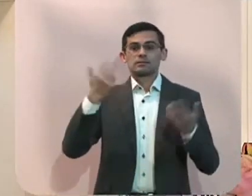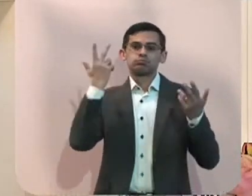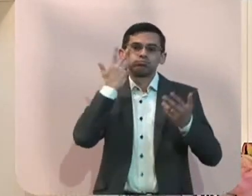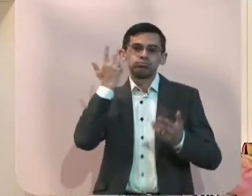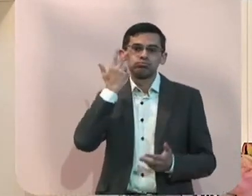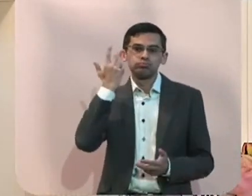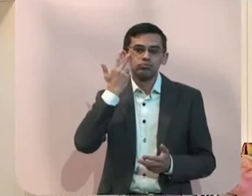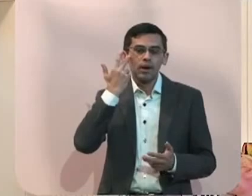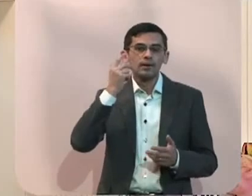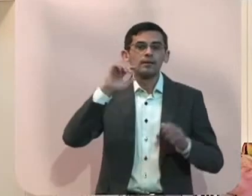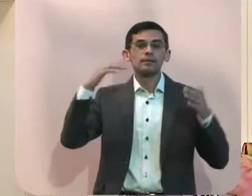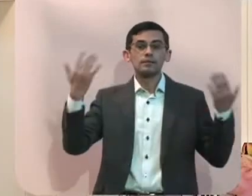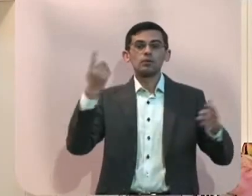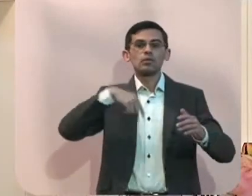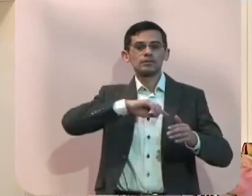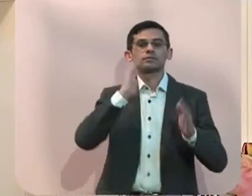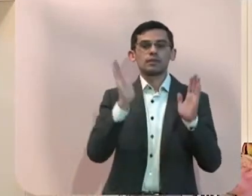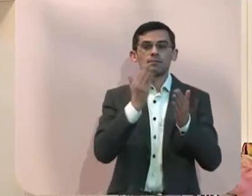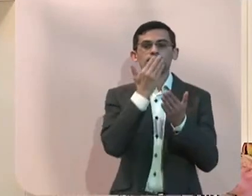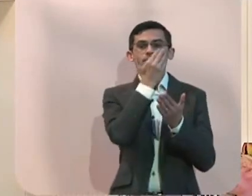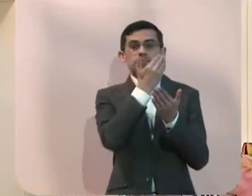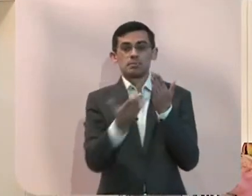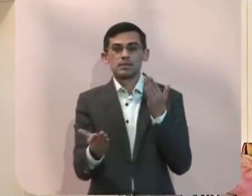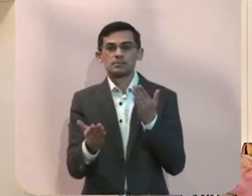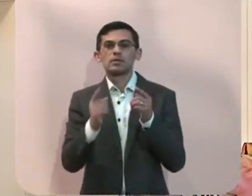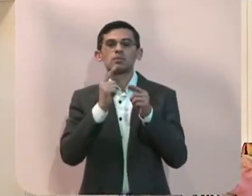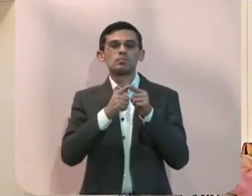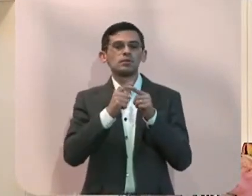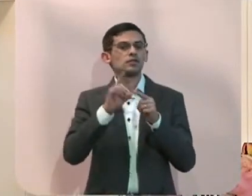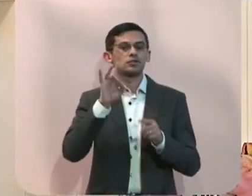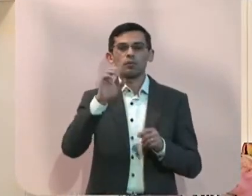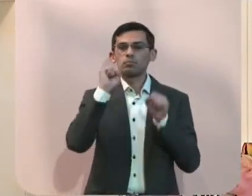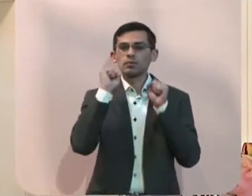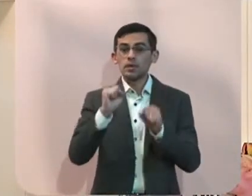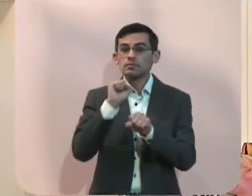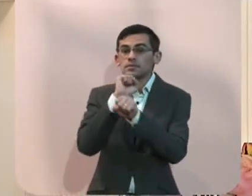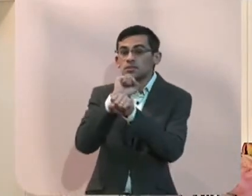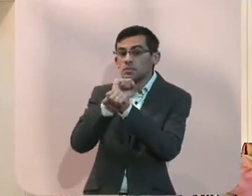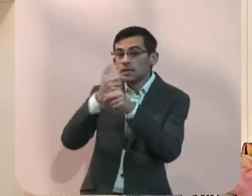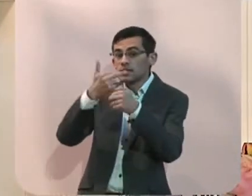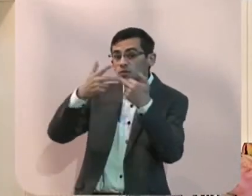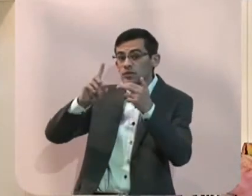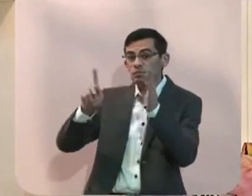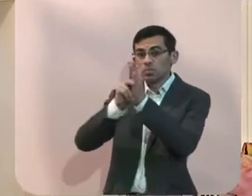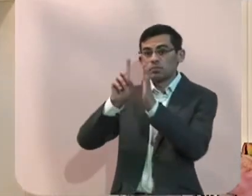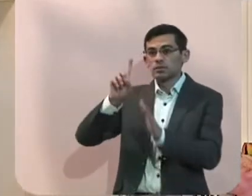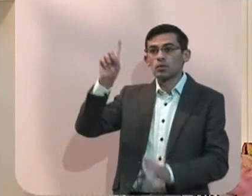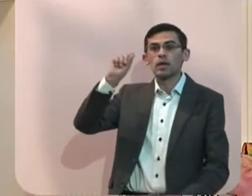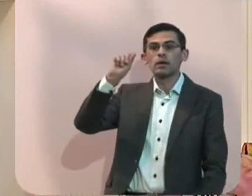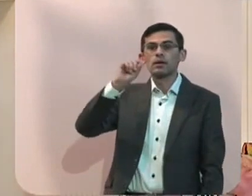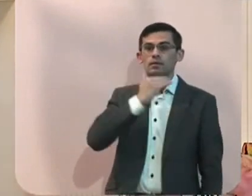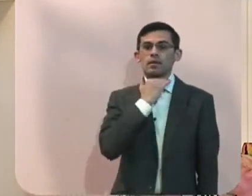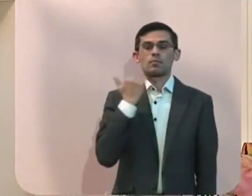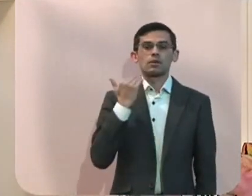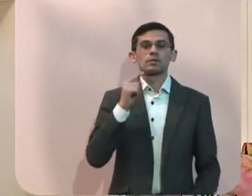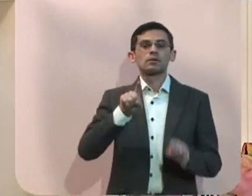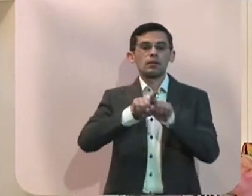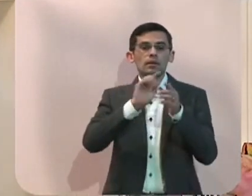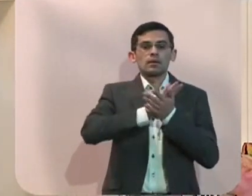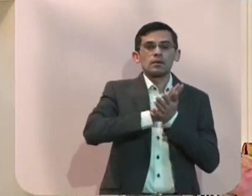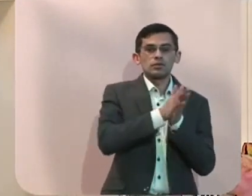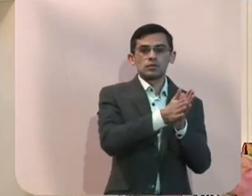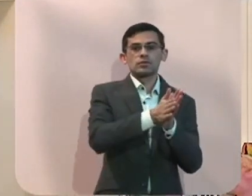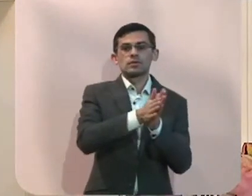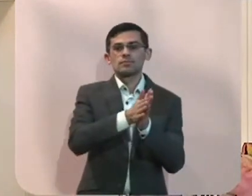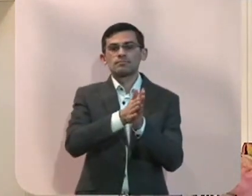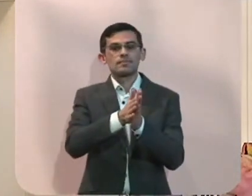natural, então nós já perdemos. Pois só podemos esperar como resultado a morte e a destruição.